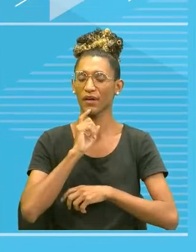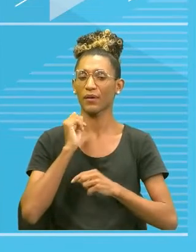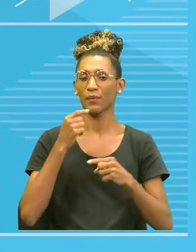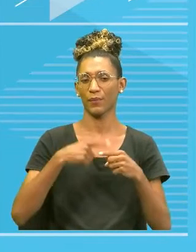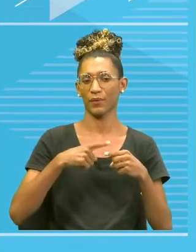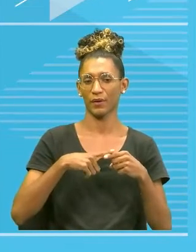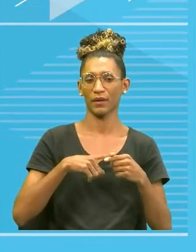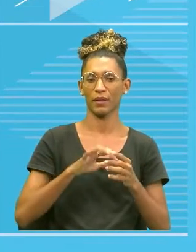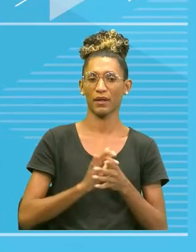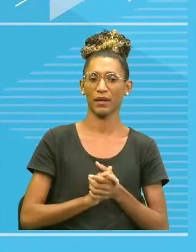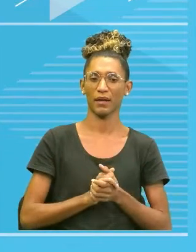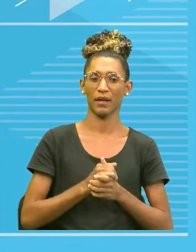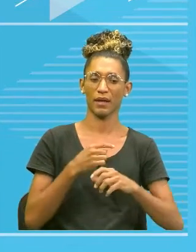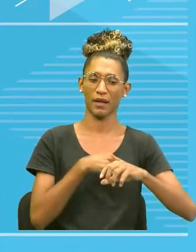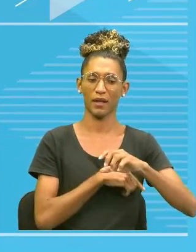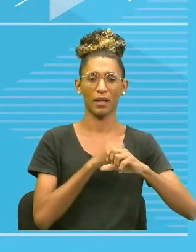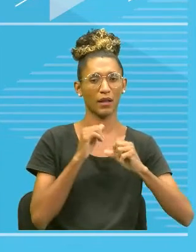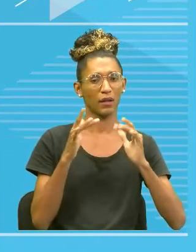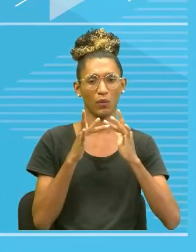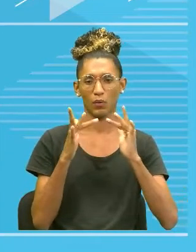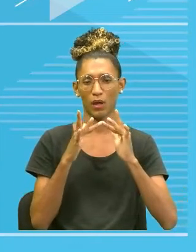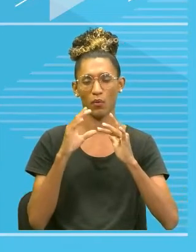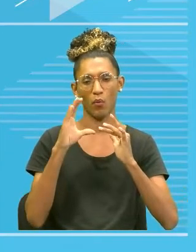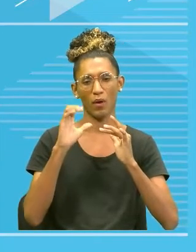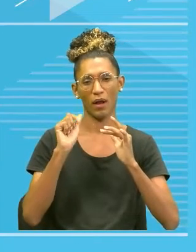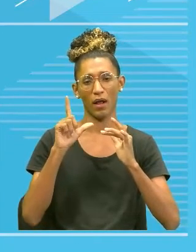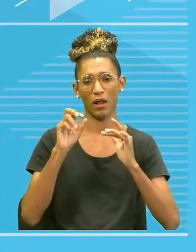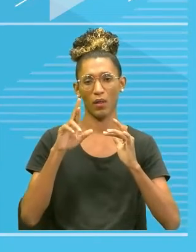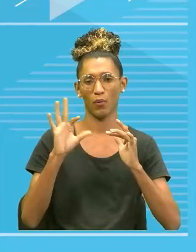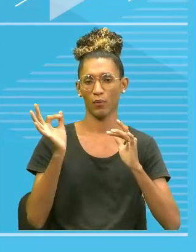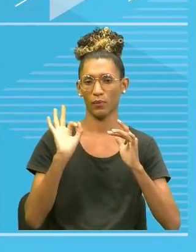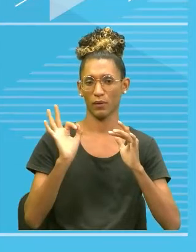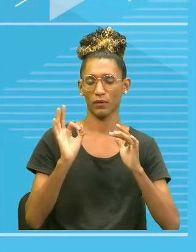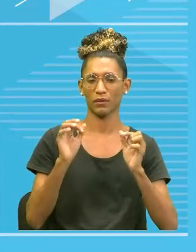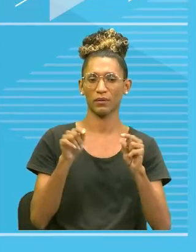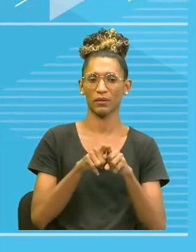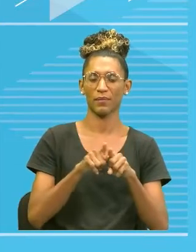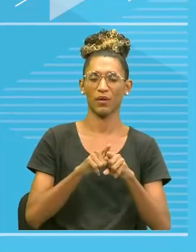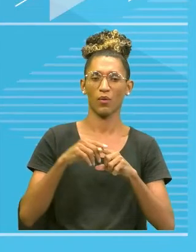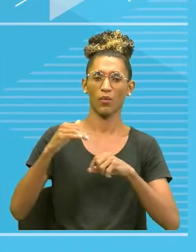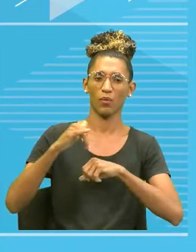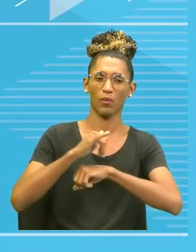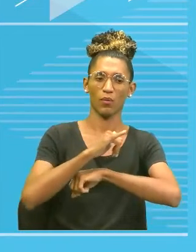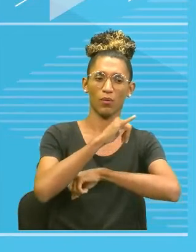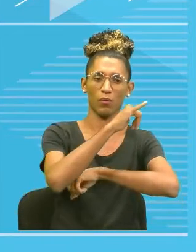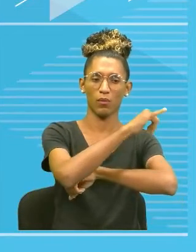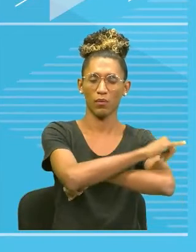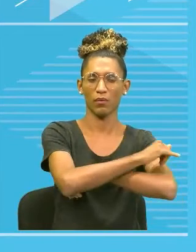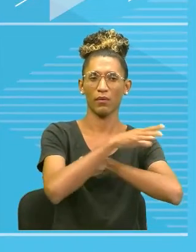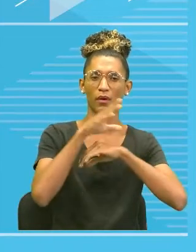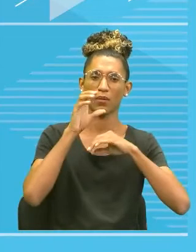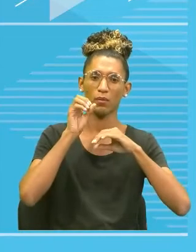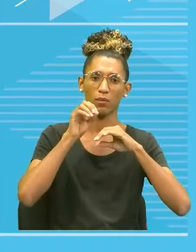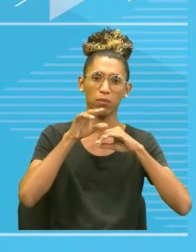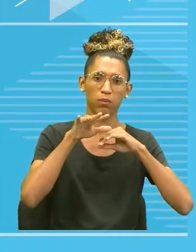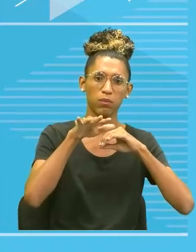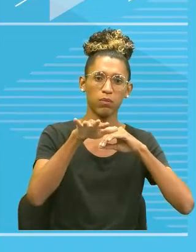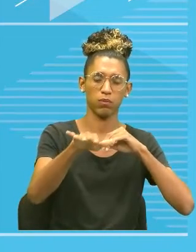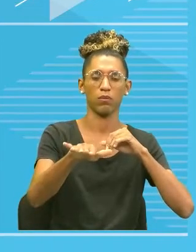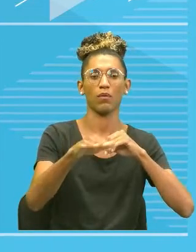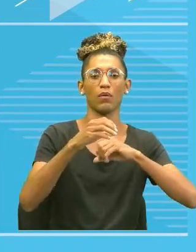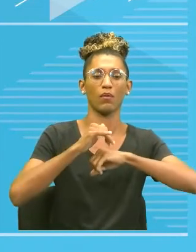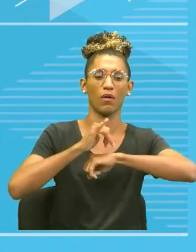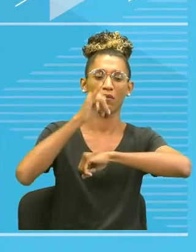porque ele não troca calor com o sistema, bacana, e turbina de avião, né? Você sente o ar da turbina, ele é quente,